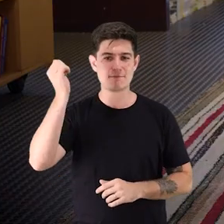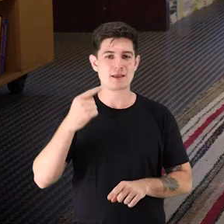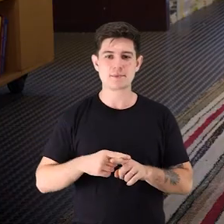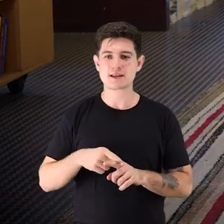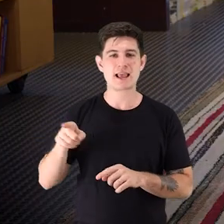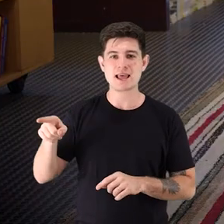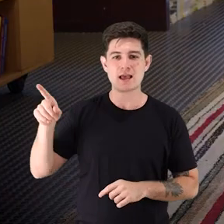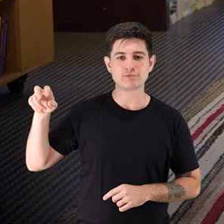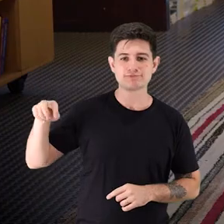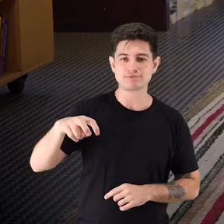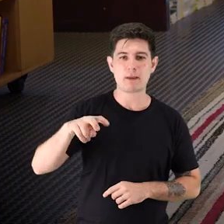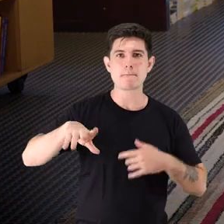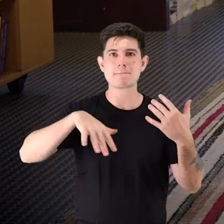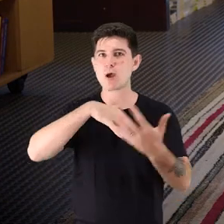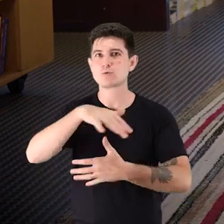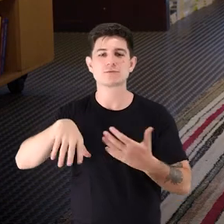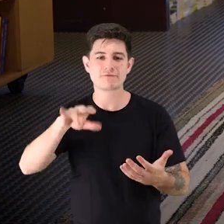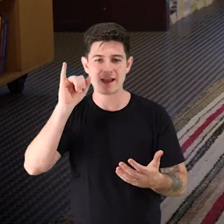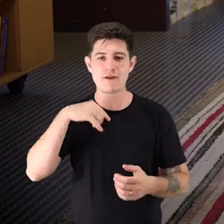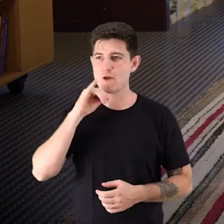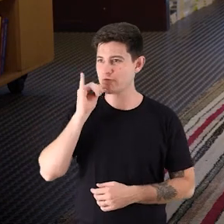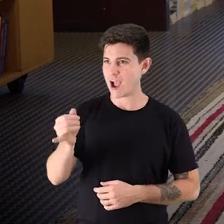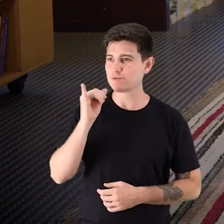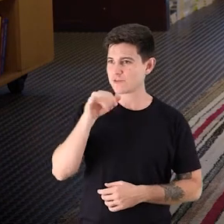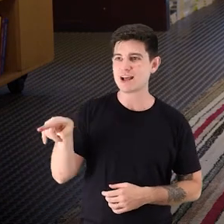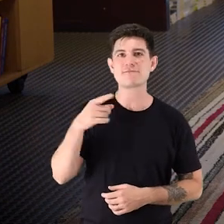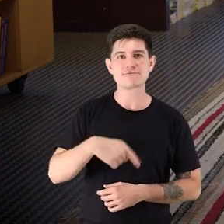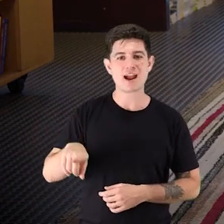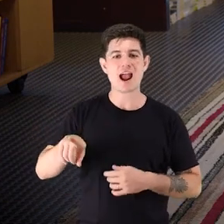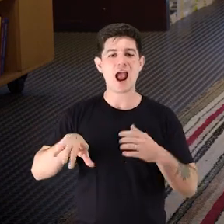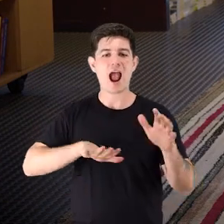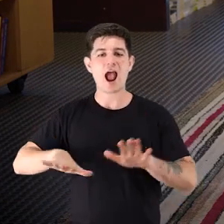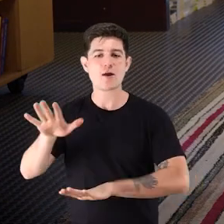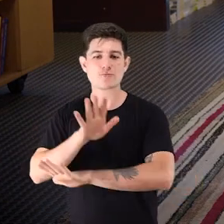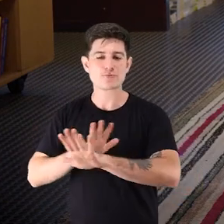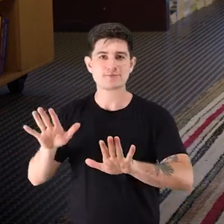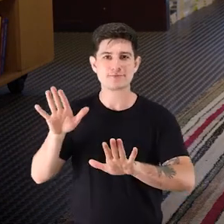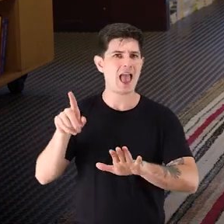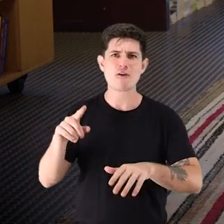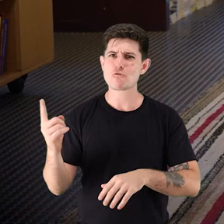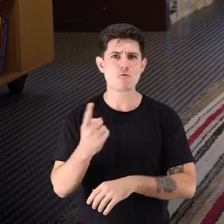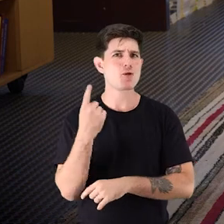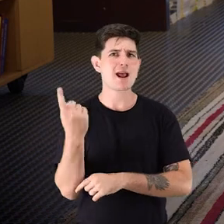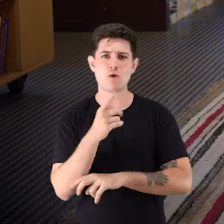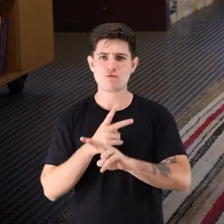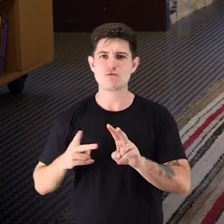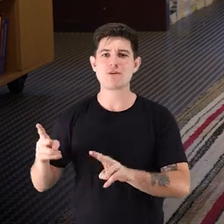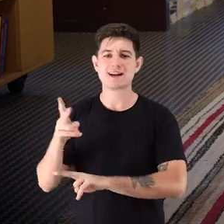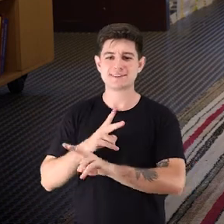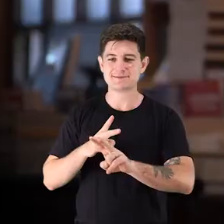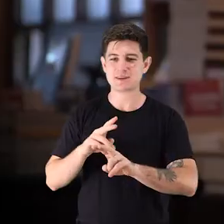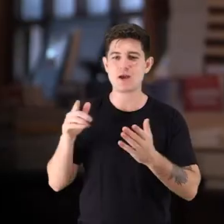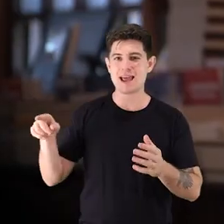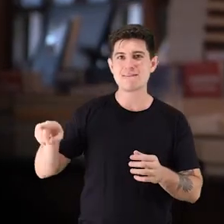casa, que vai passando assim, rastro de bagunça. Assim, a gente fala, ela vai lá e arruma. Aí no dia seguinte, rastro de... é um